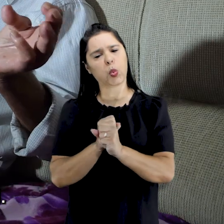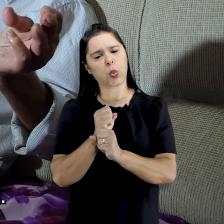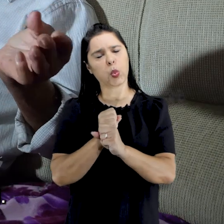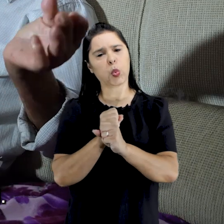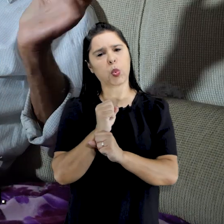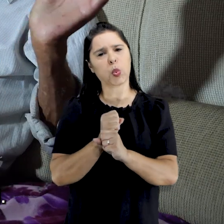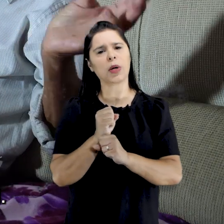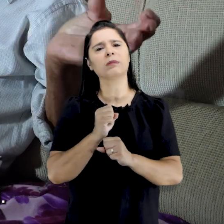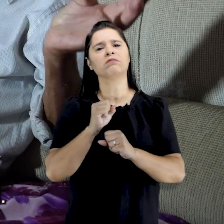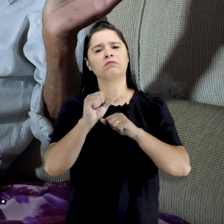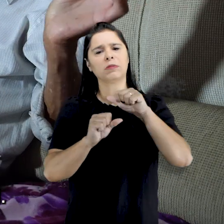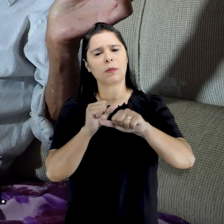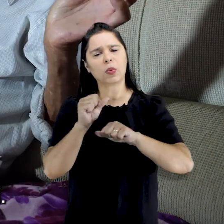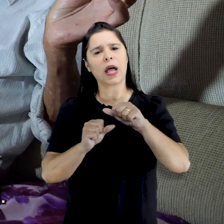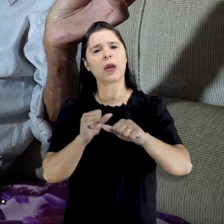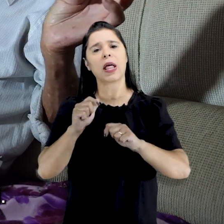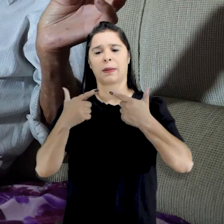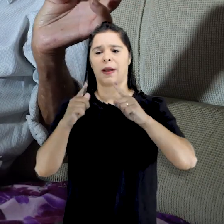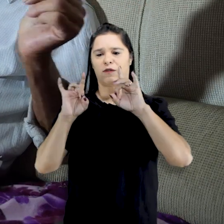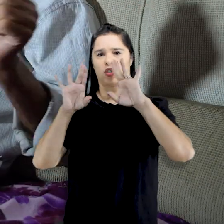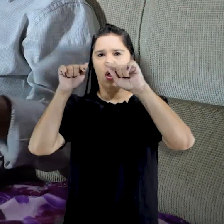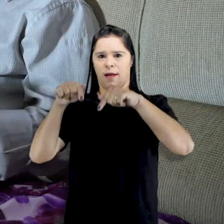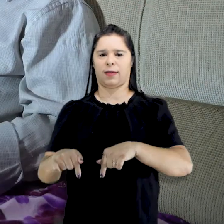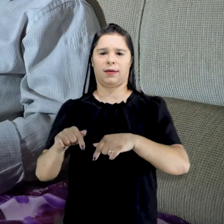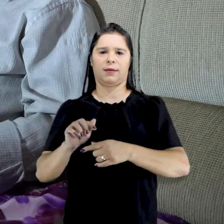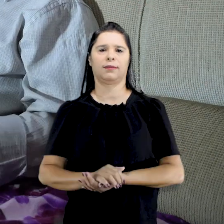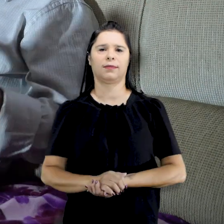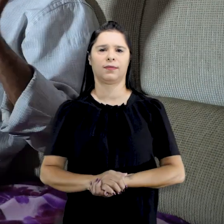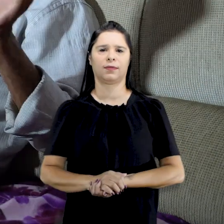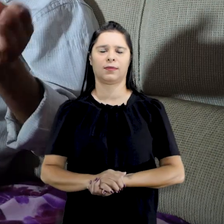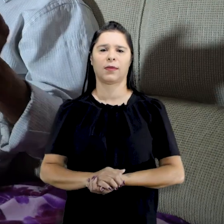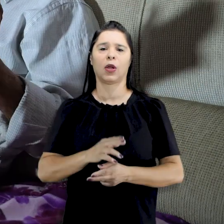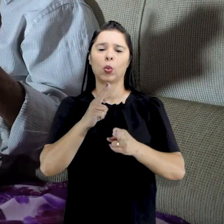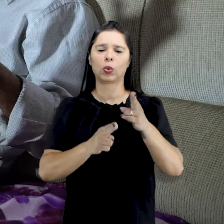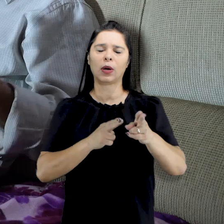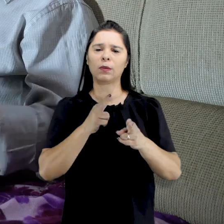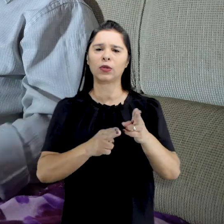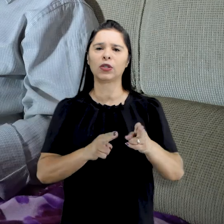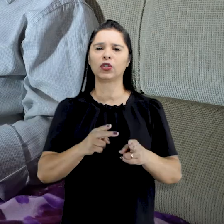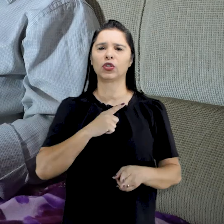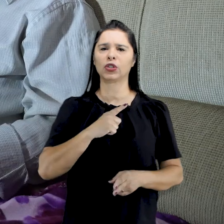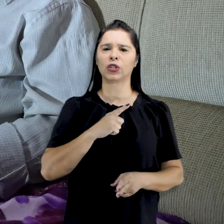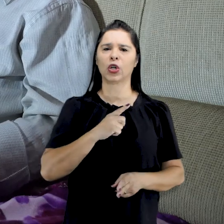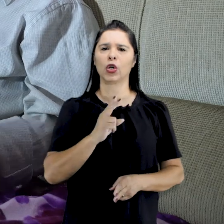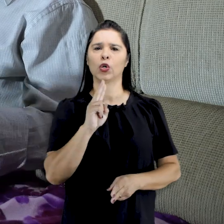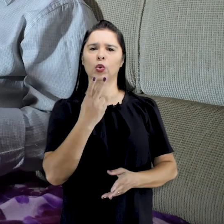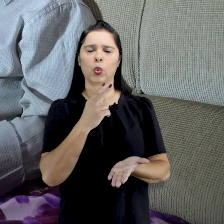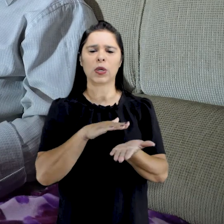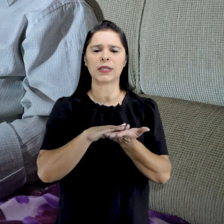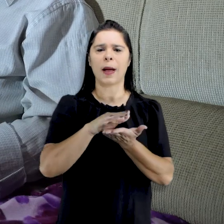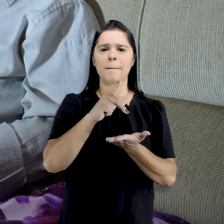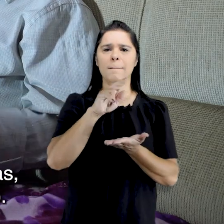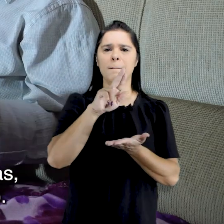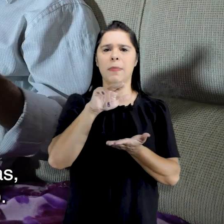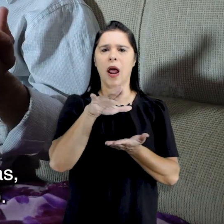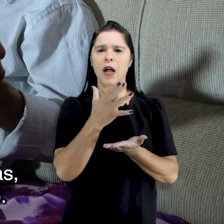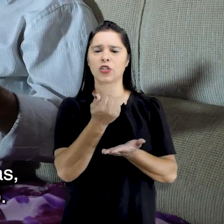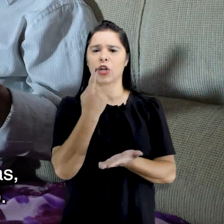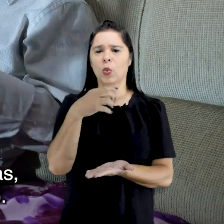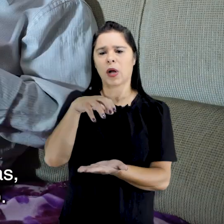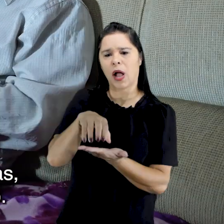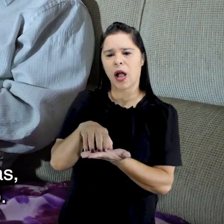aqui, trabalhando só aqui. Uma locomotiva que tinha aqui com duas pranchas e um carro. Eu